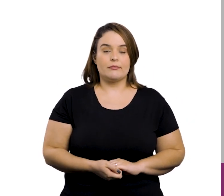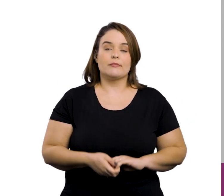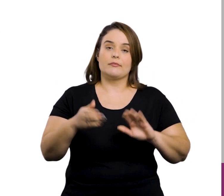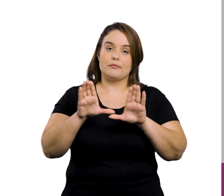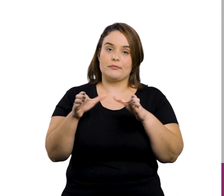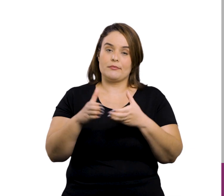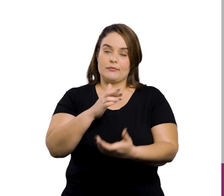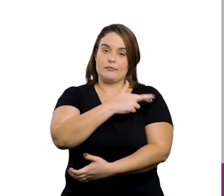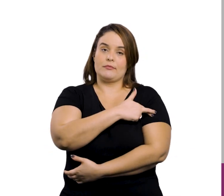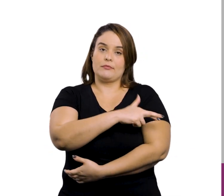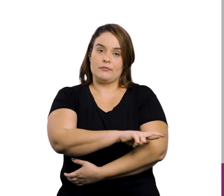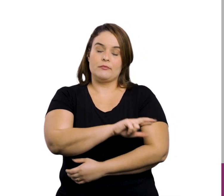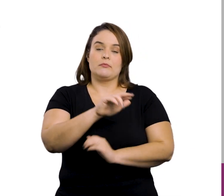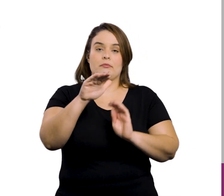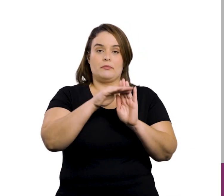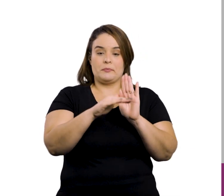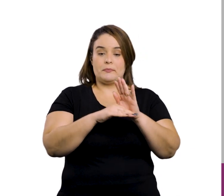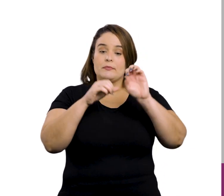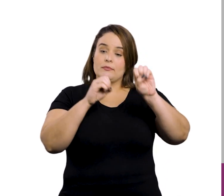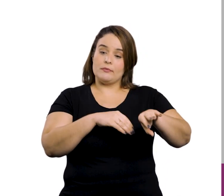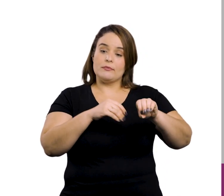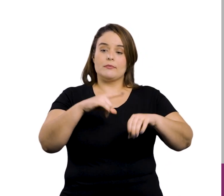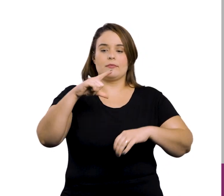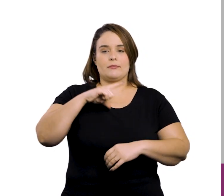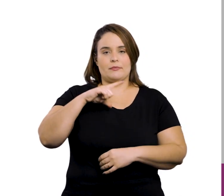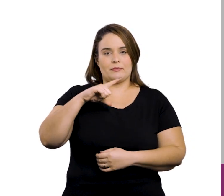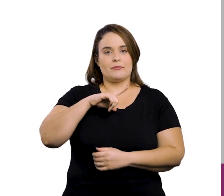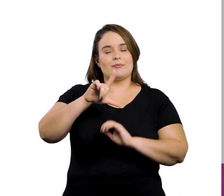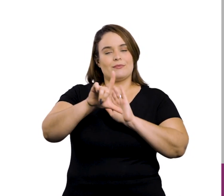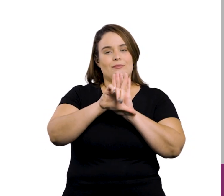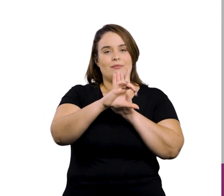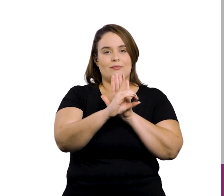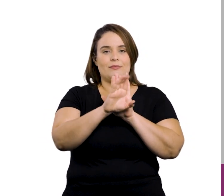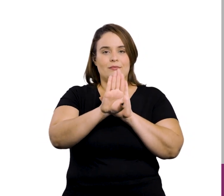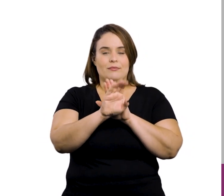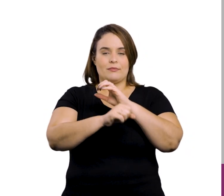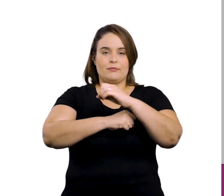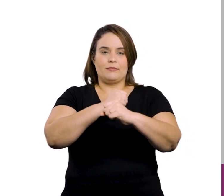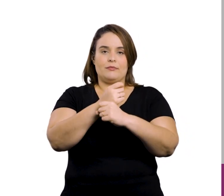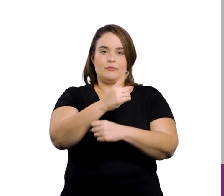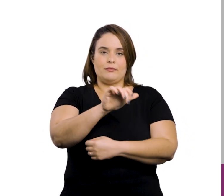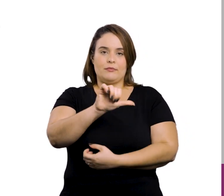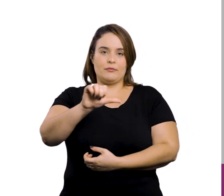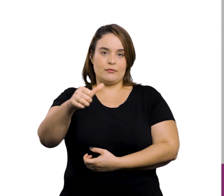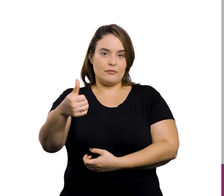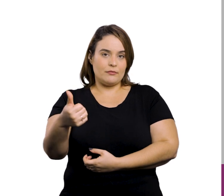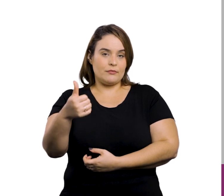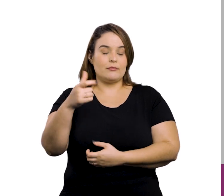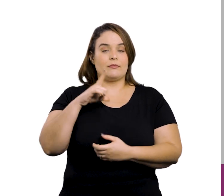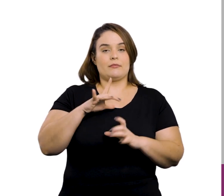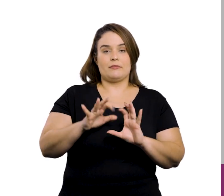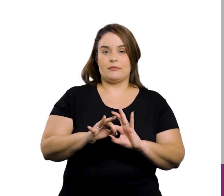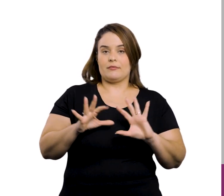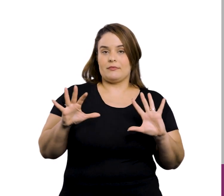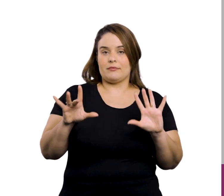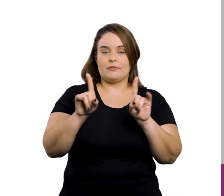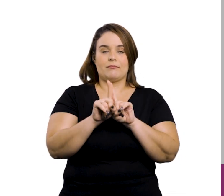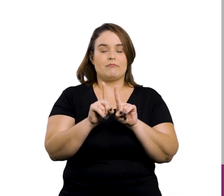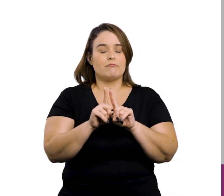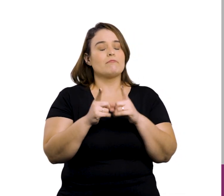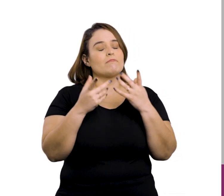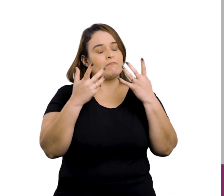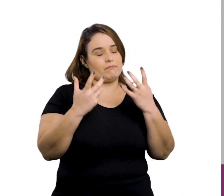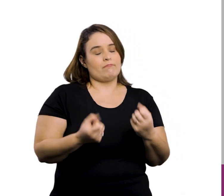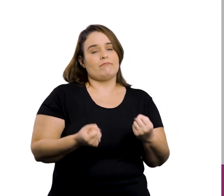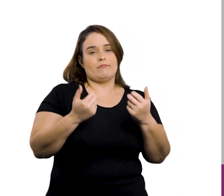comunidades religiosas, princípios educacionais previstos na LDB de 1996, como liberdade e apreço